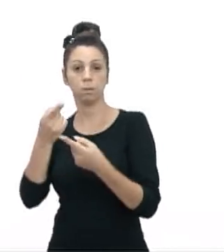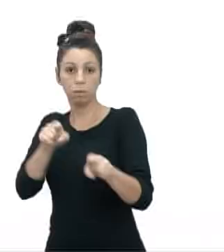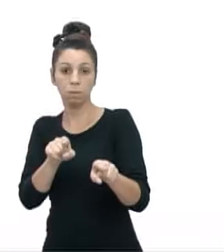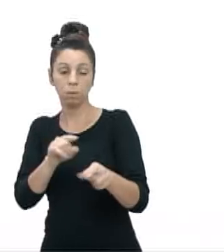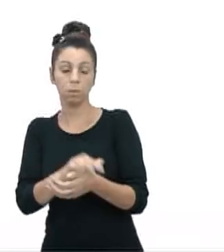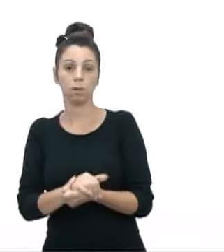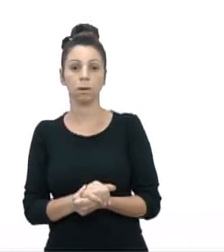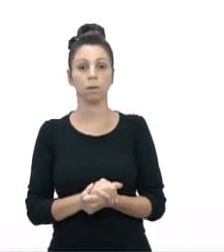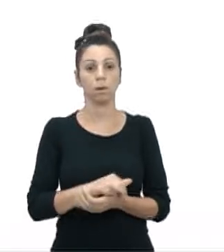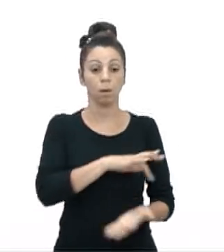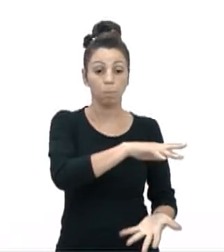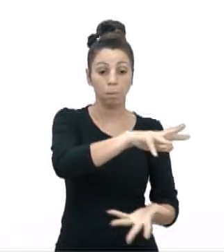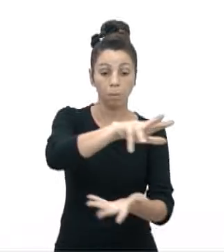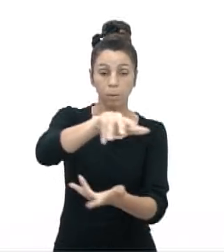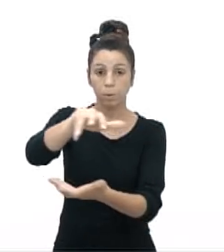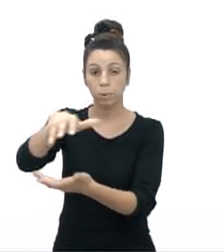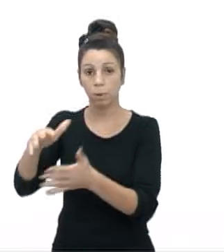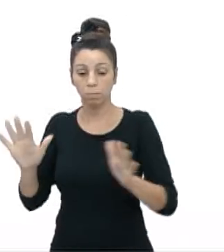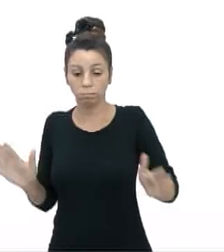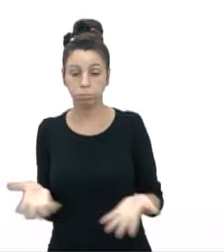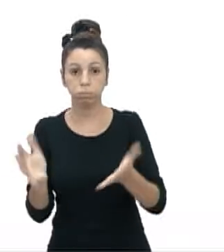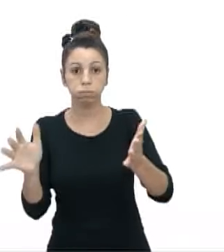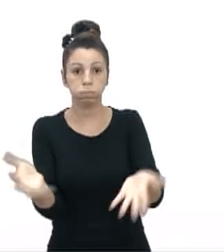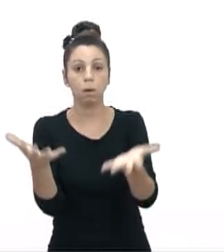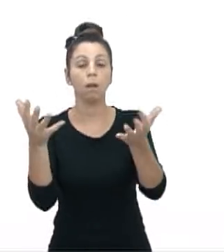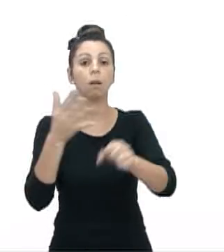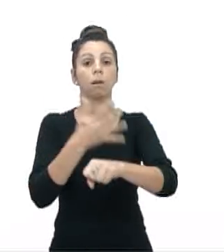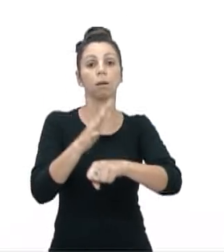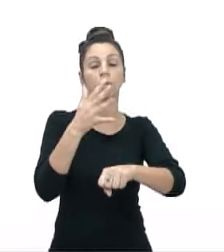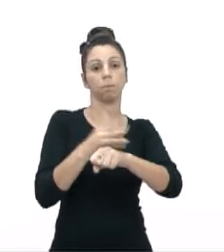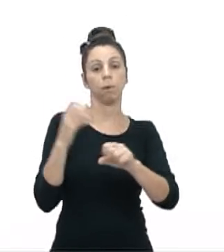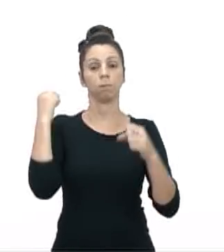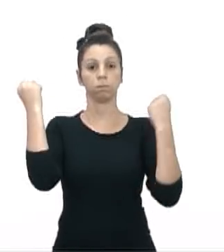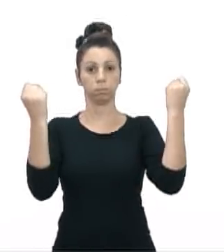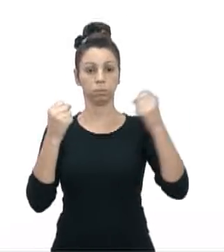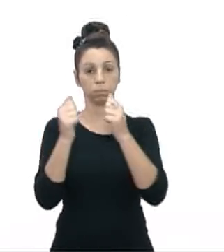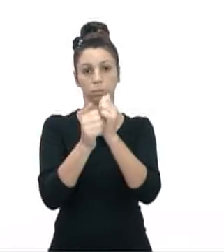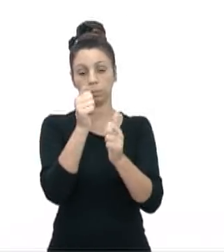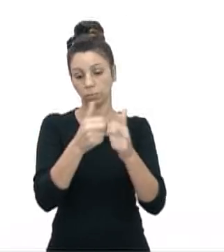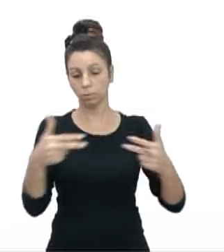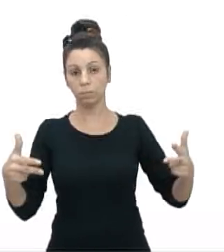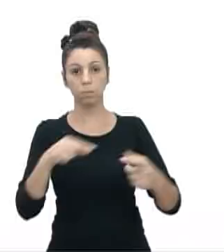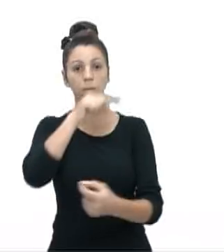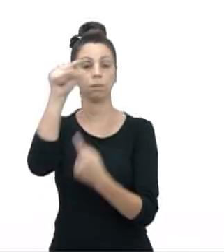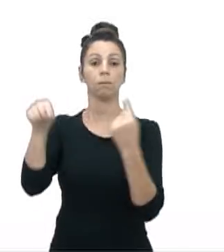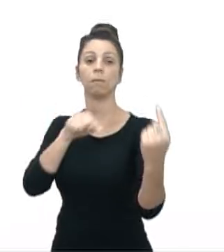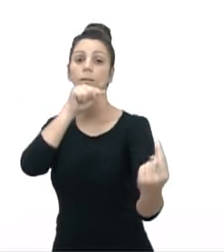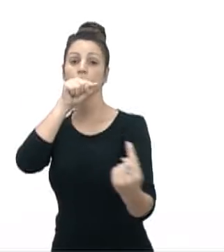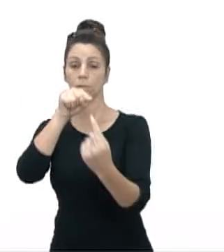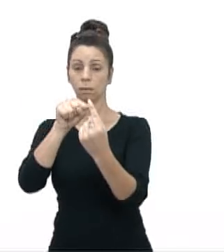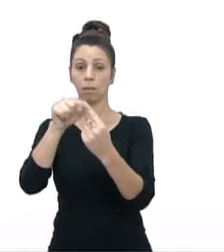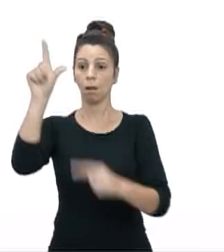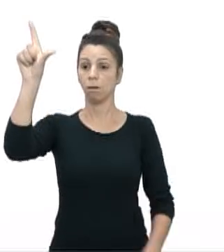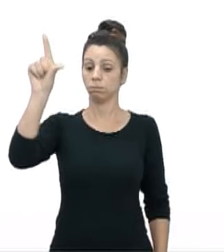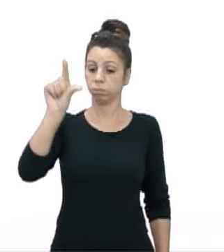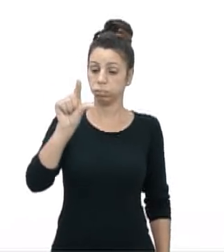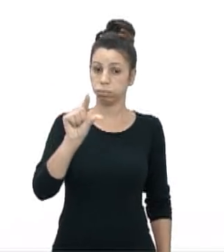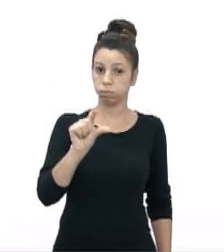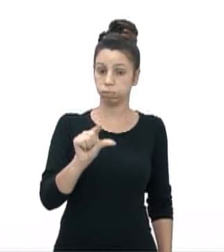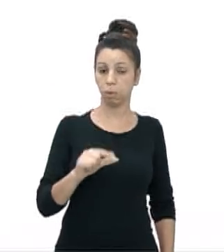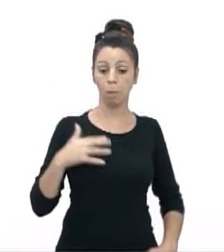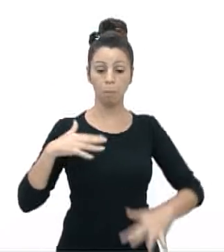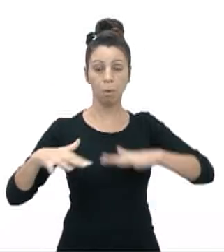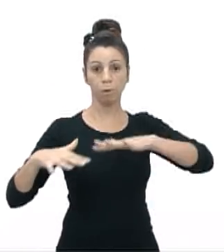é uma campanha mundial de incentivo à prática de atividade física e esportes que tem por objetivo reduzir o sedentarismo